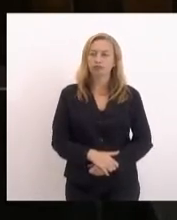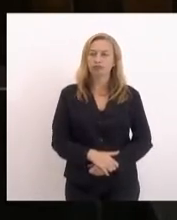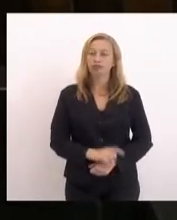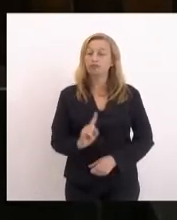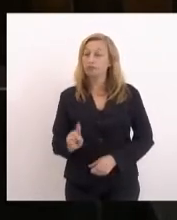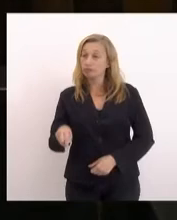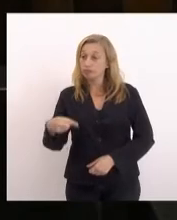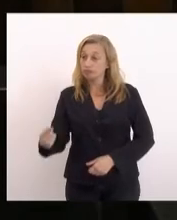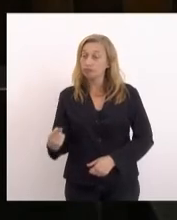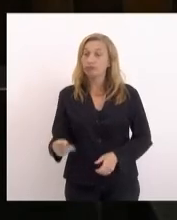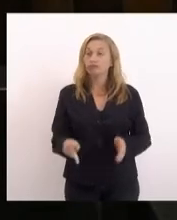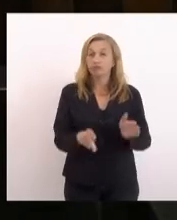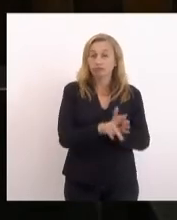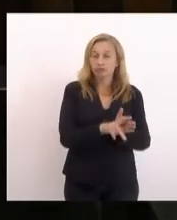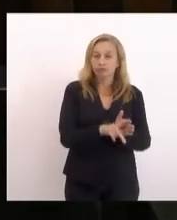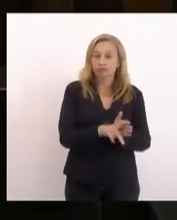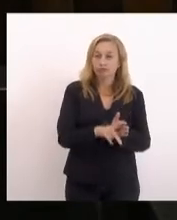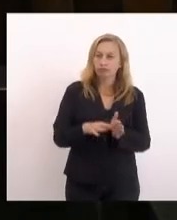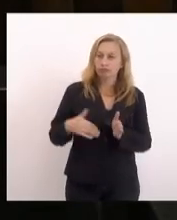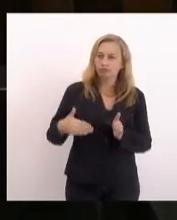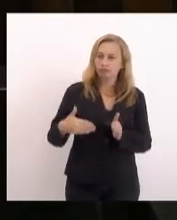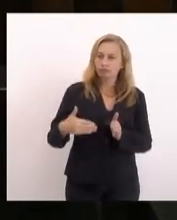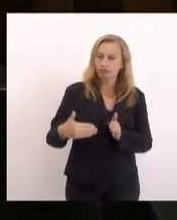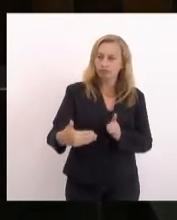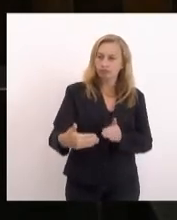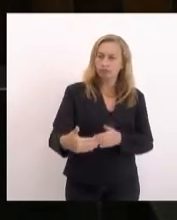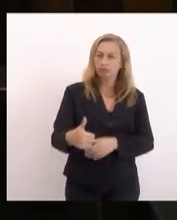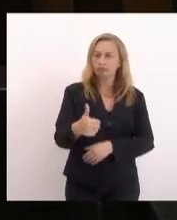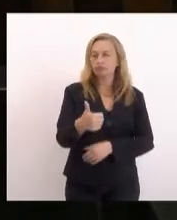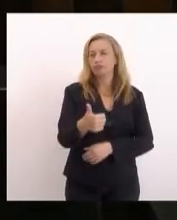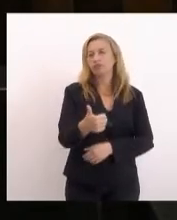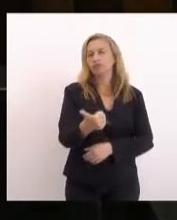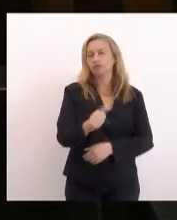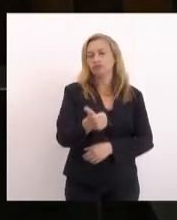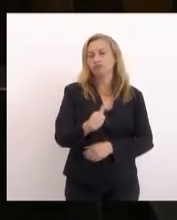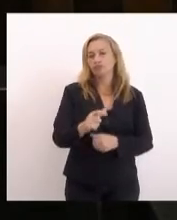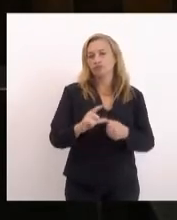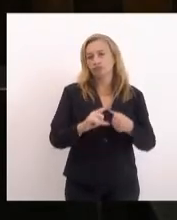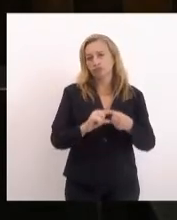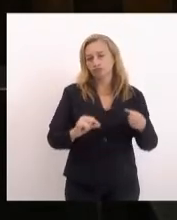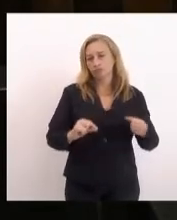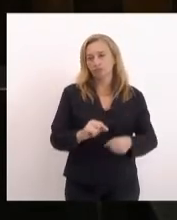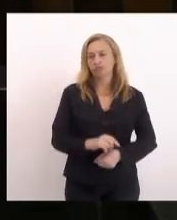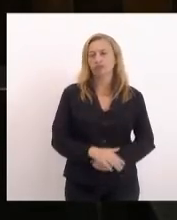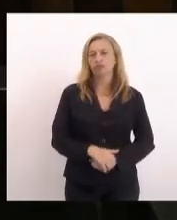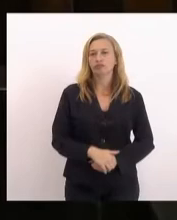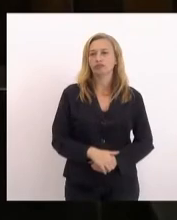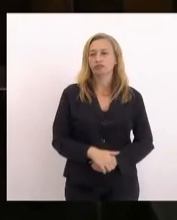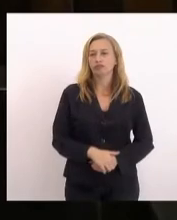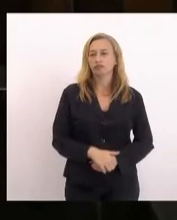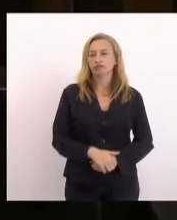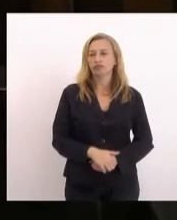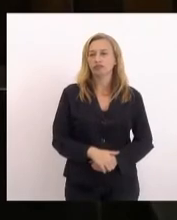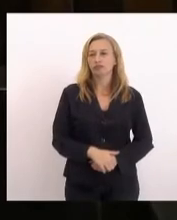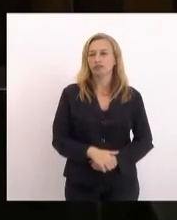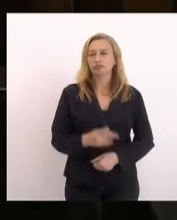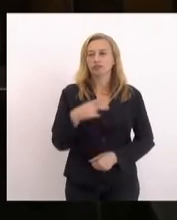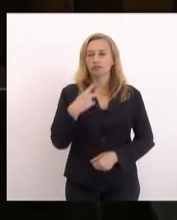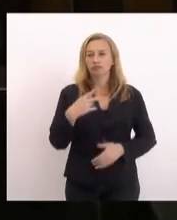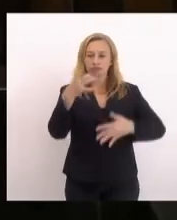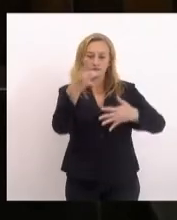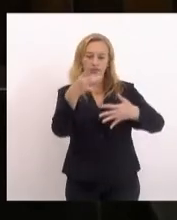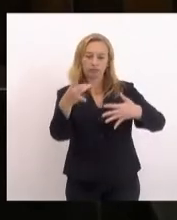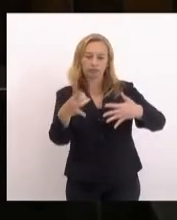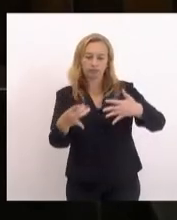Depois, o projeto, ao longo dos seus 11 artigos, vai tratando de cada uma